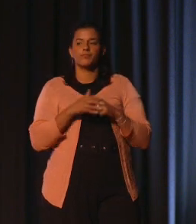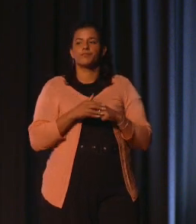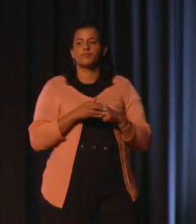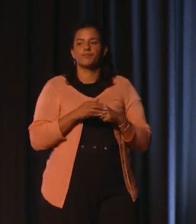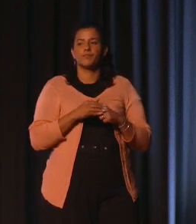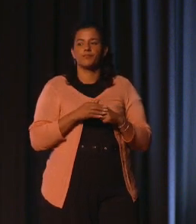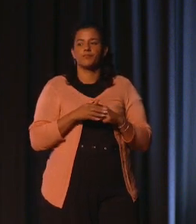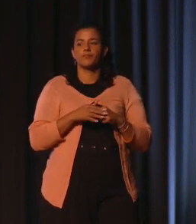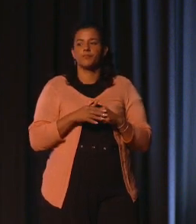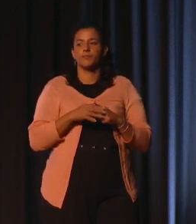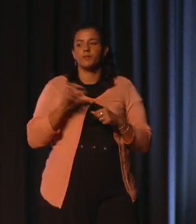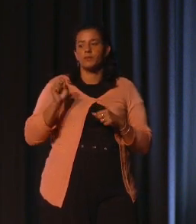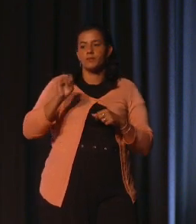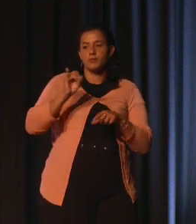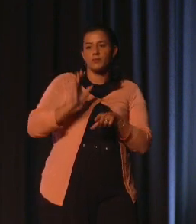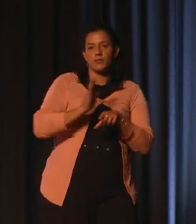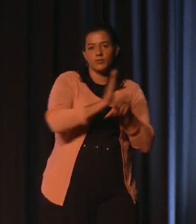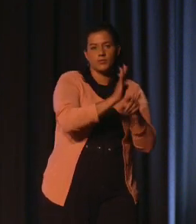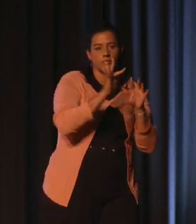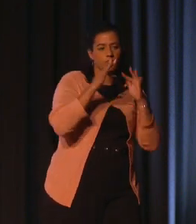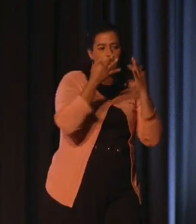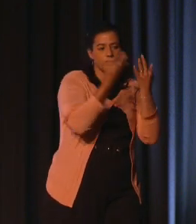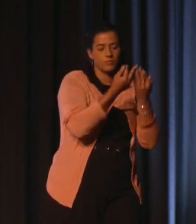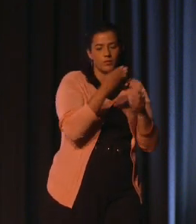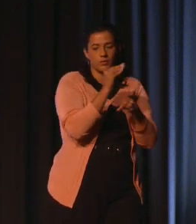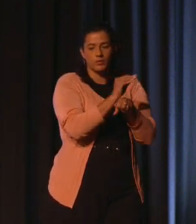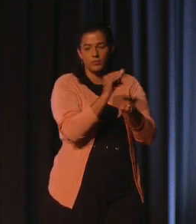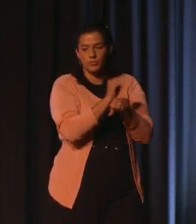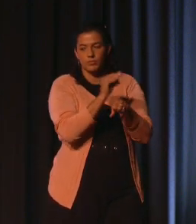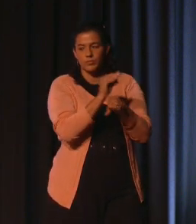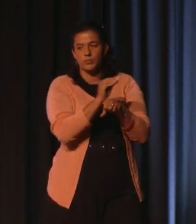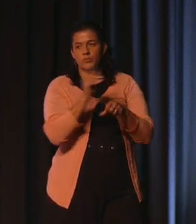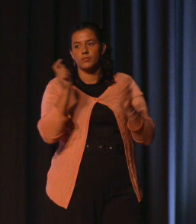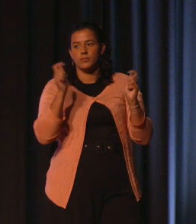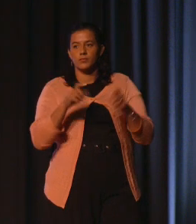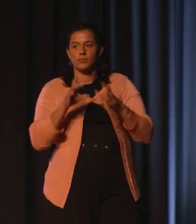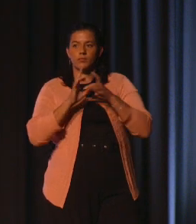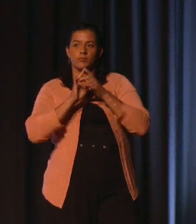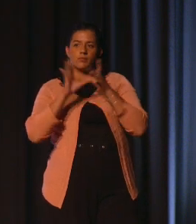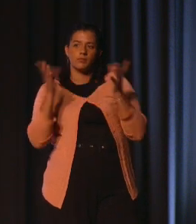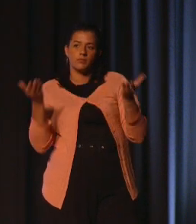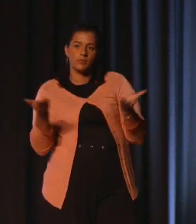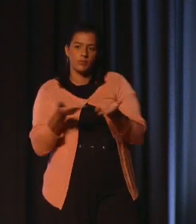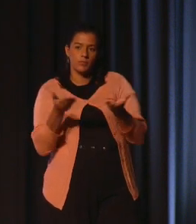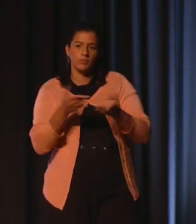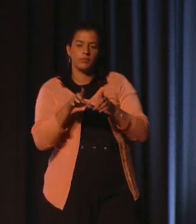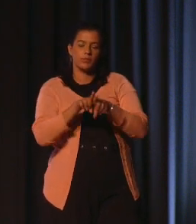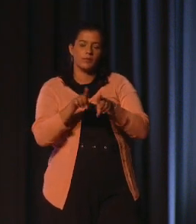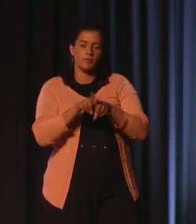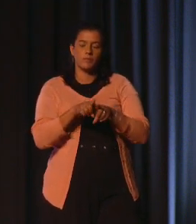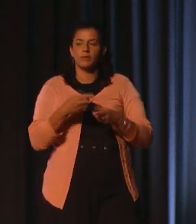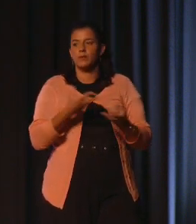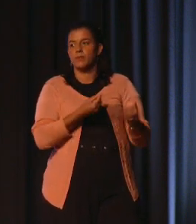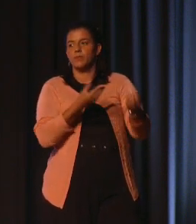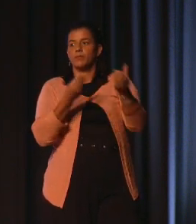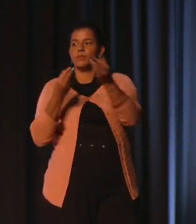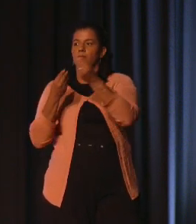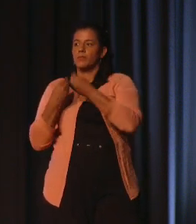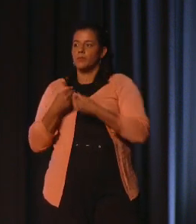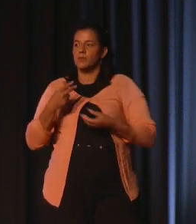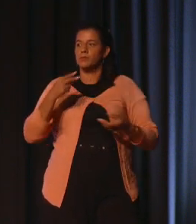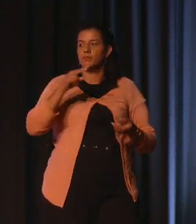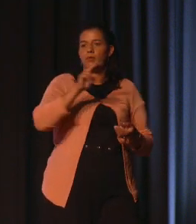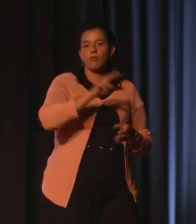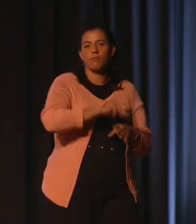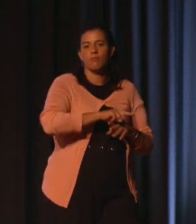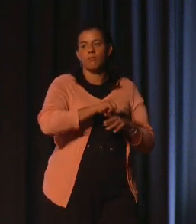que é, se ele não for ajudar a família, continuar sustentando a família, né? Porque isso acontece muito hoje em dia também. Tem um monte de gente